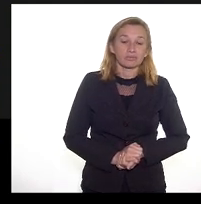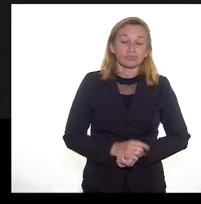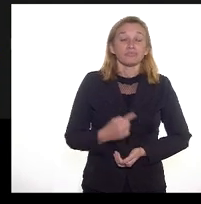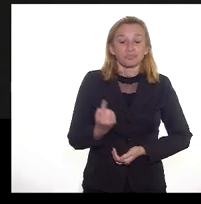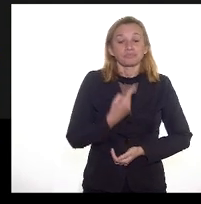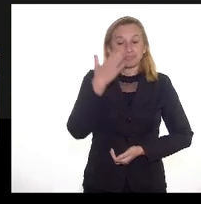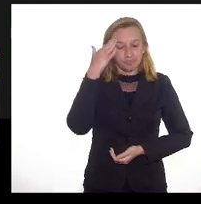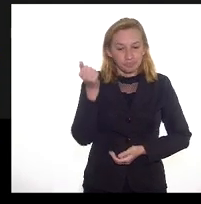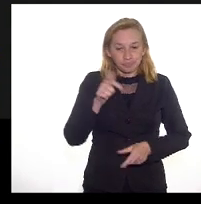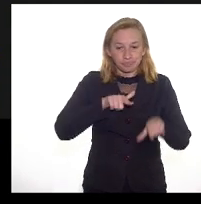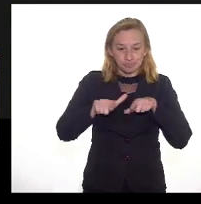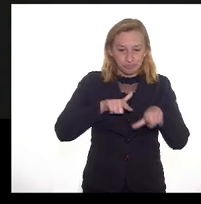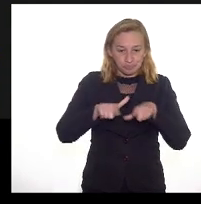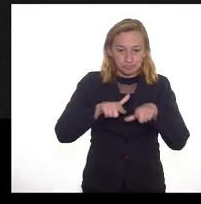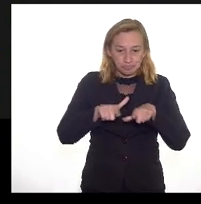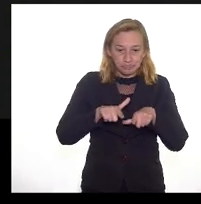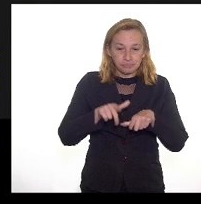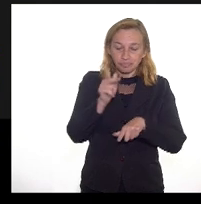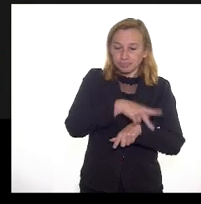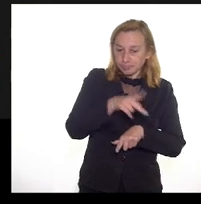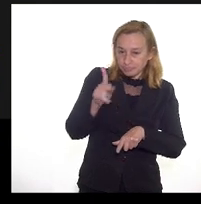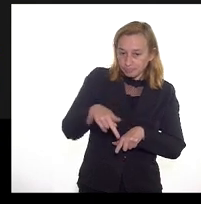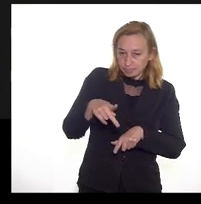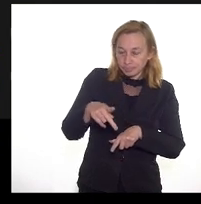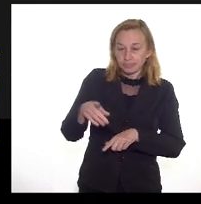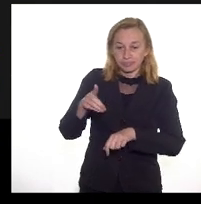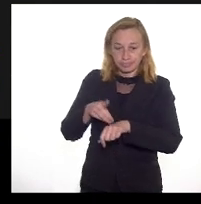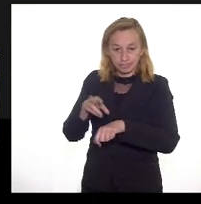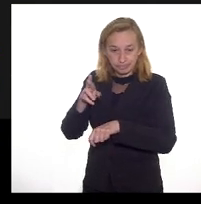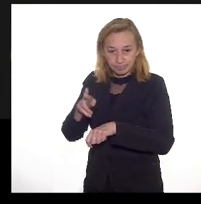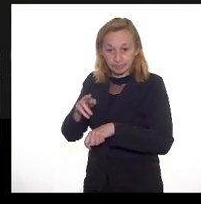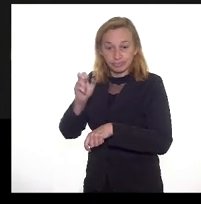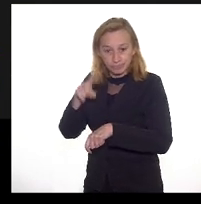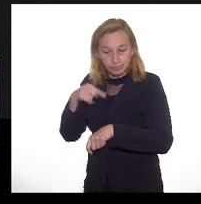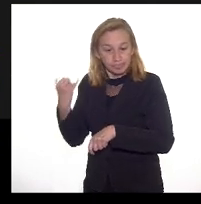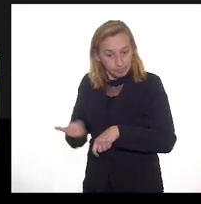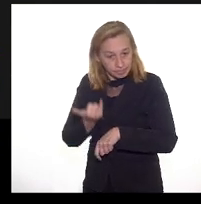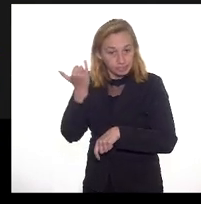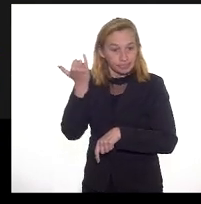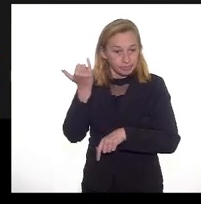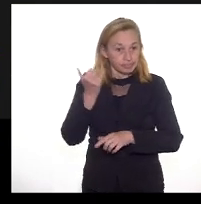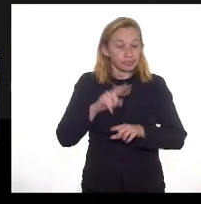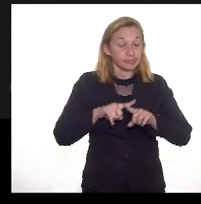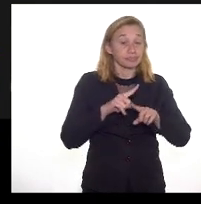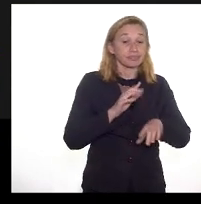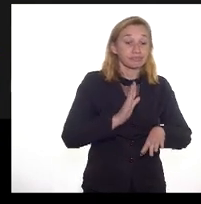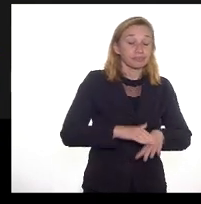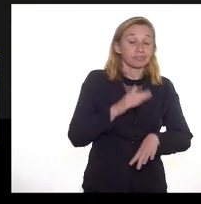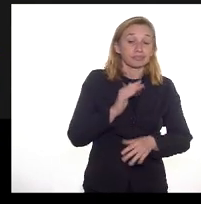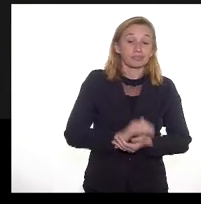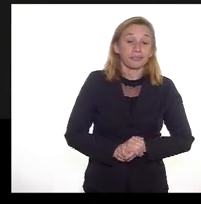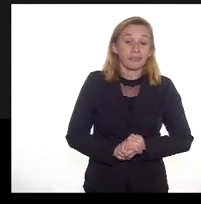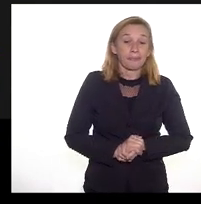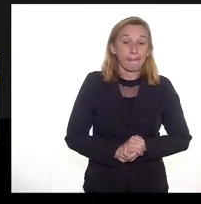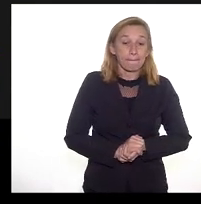que o trabalho das professoras doutoras são muito, né, mais